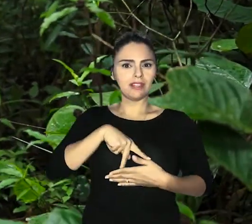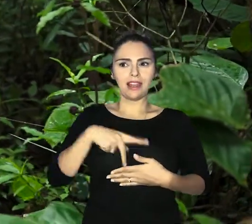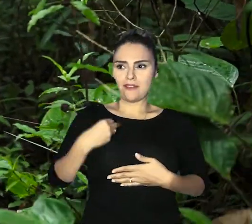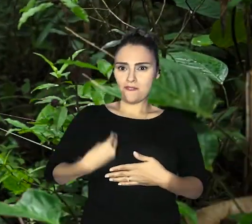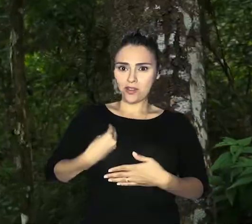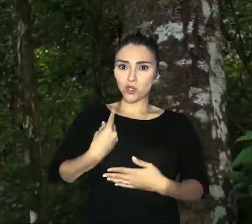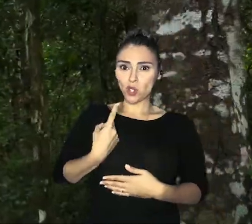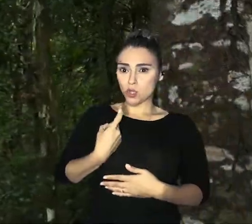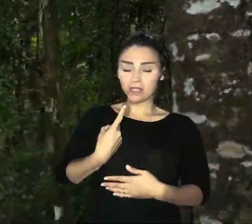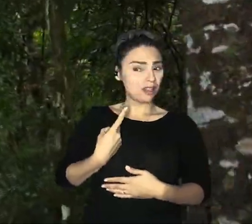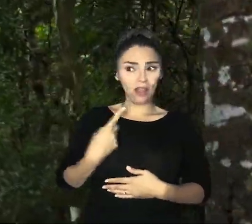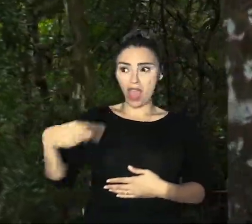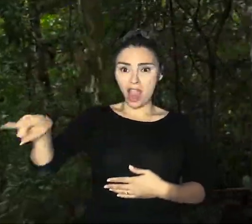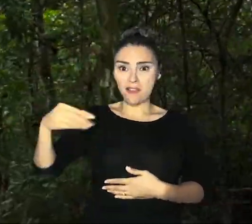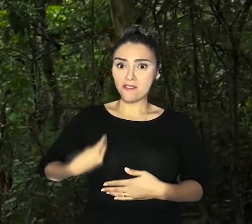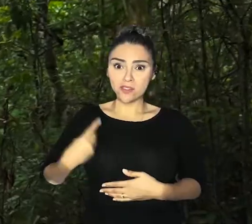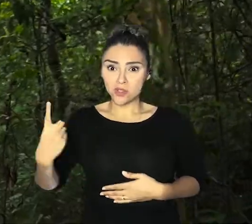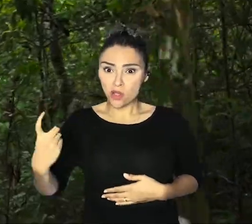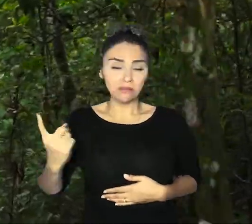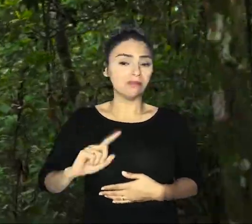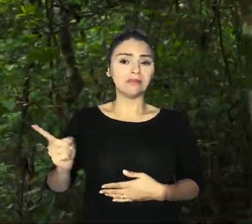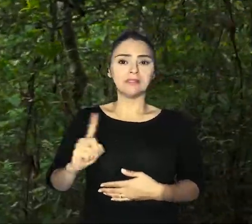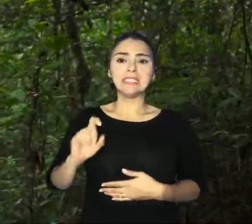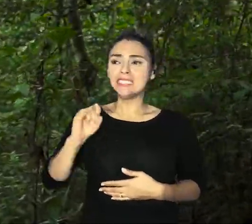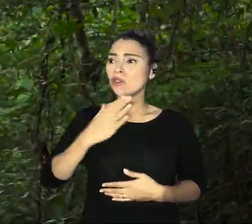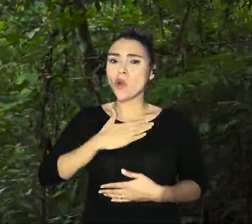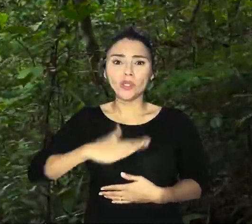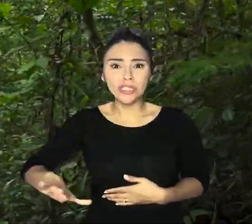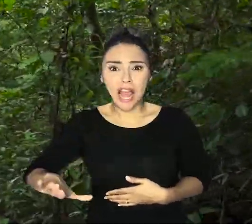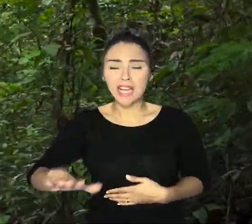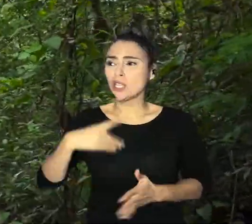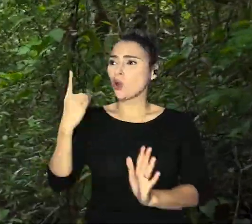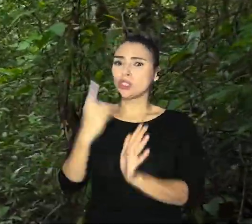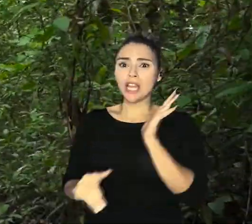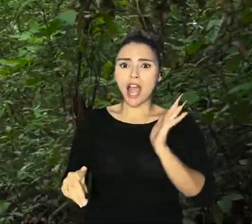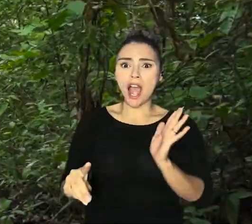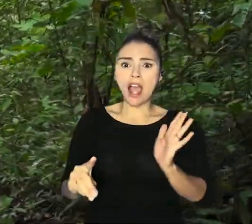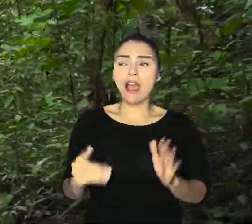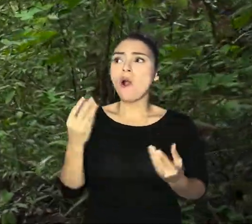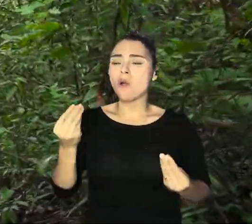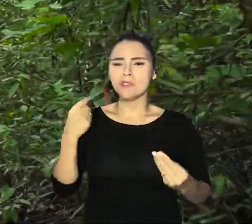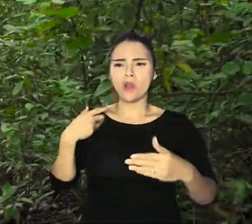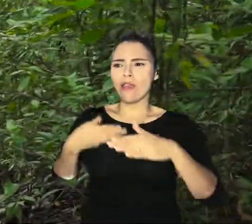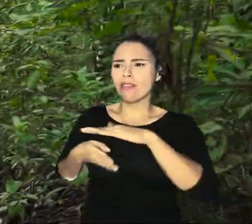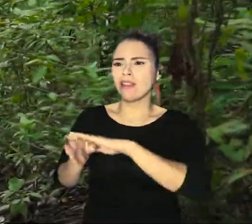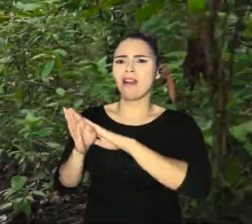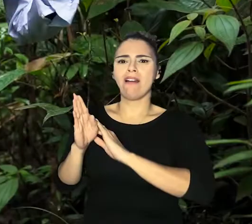vive sem mim. Ai de mim se eu não gostar. Ai de mim se eu odiar. Ai de mim se eu entrar aqui com